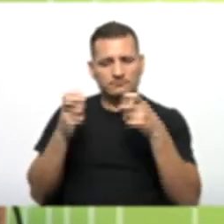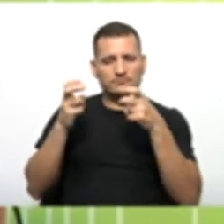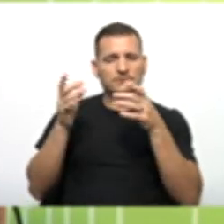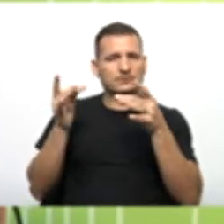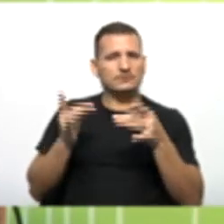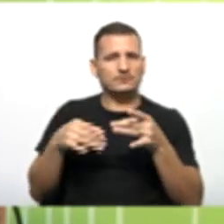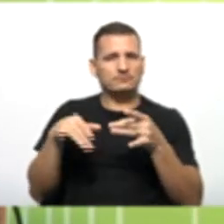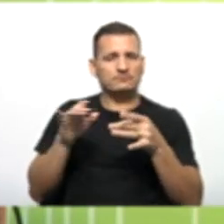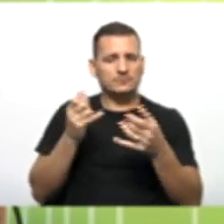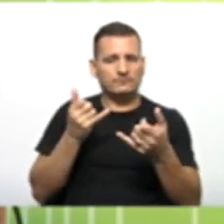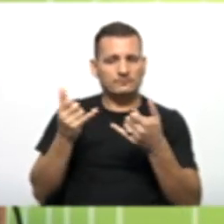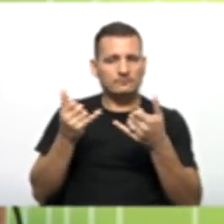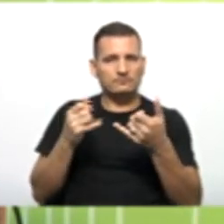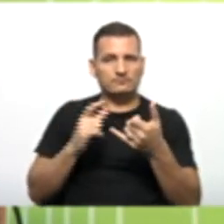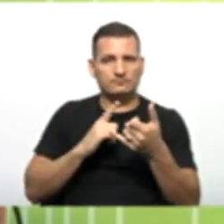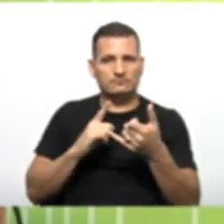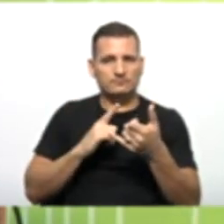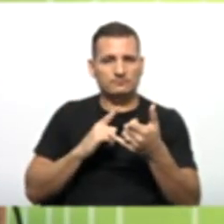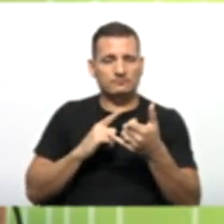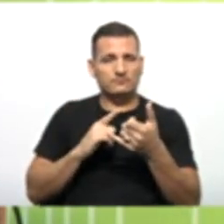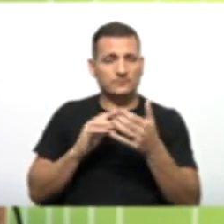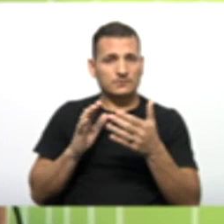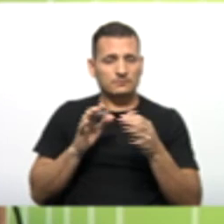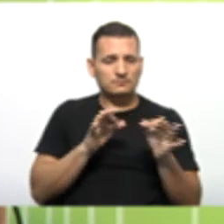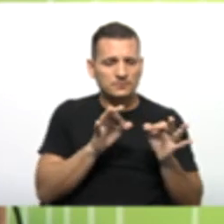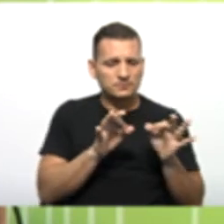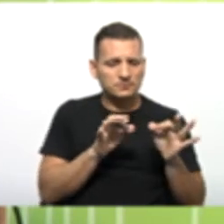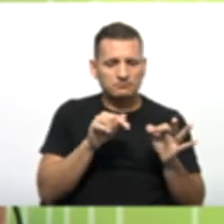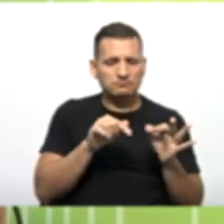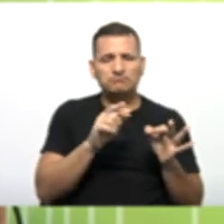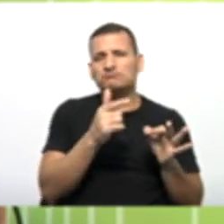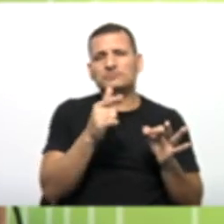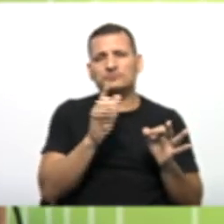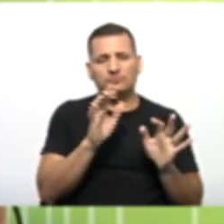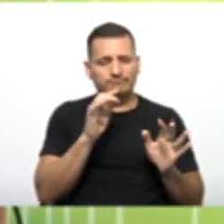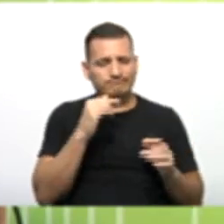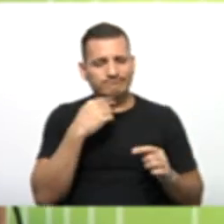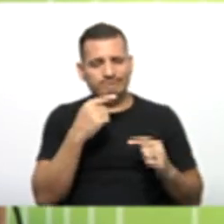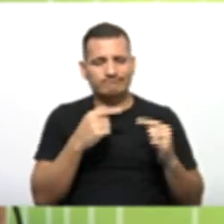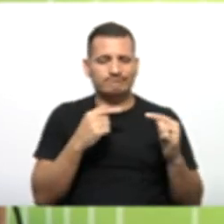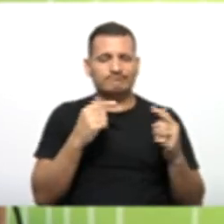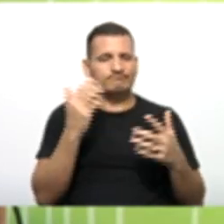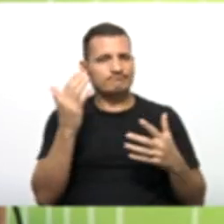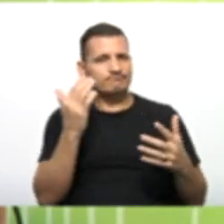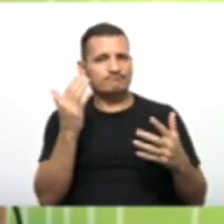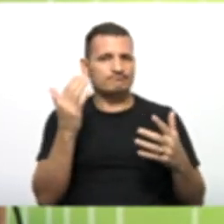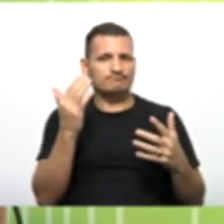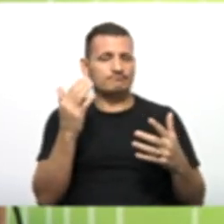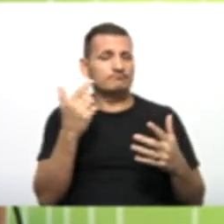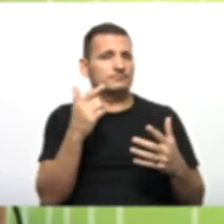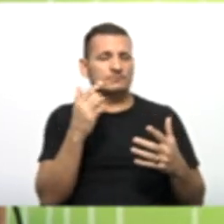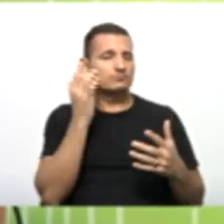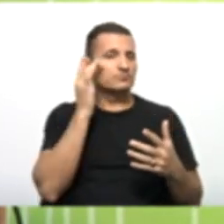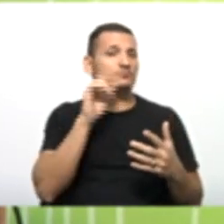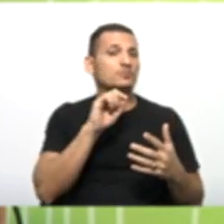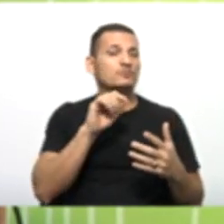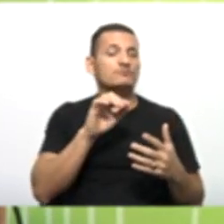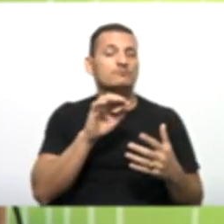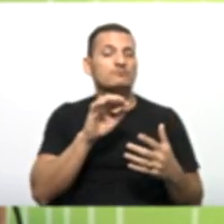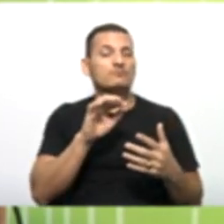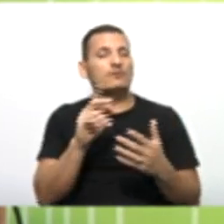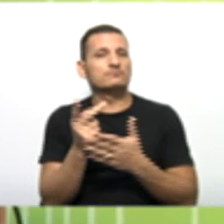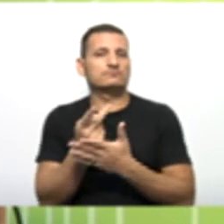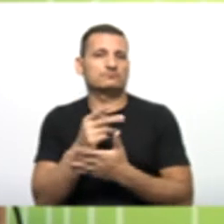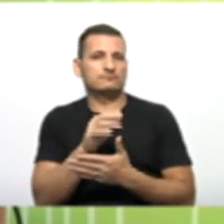de informações daquilo. Quando eu estou planejando, eu estou ali nas incertezas, estou navegando em incertezas, não sei o que vai acontecer,